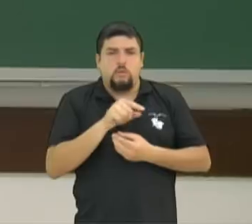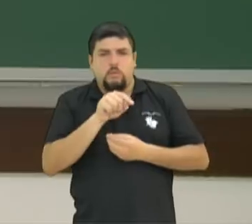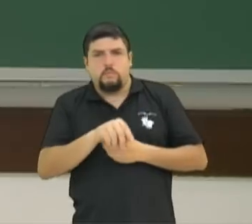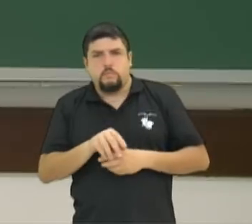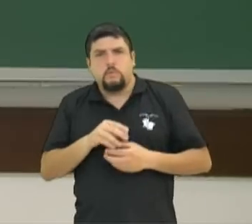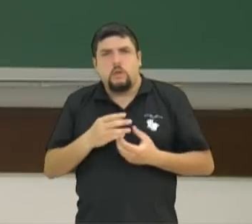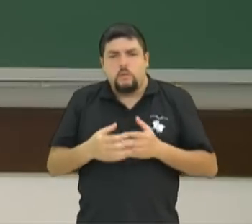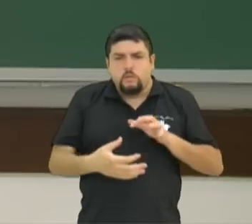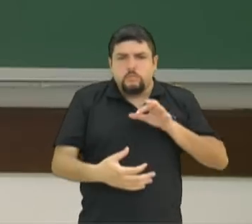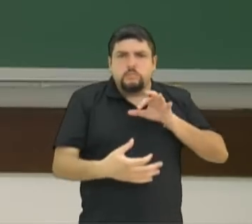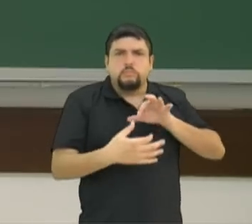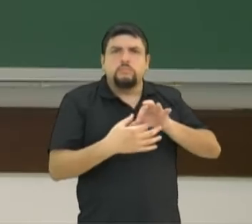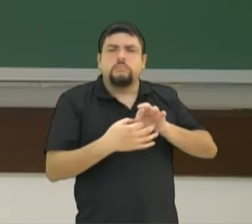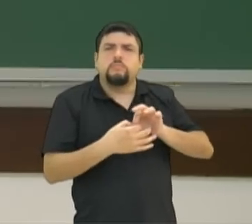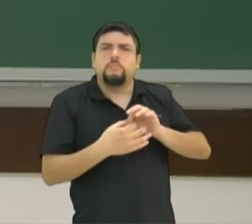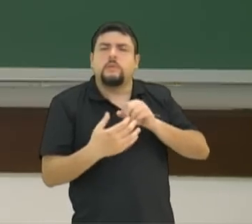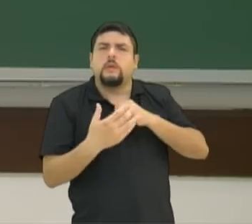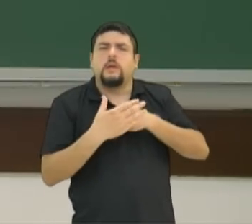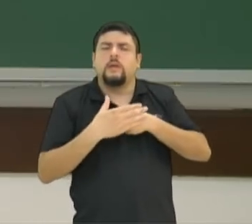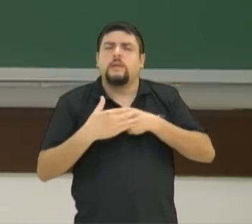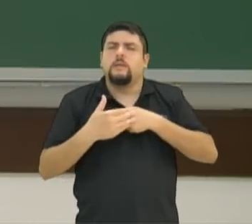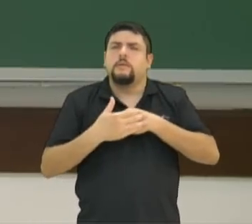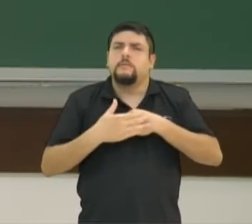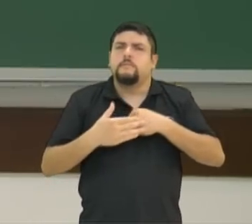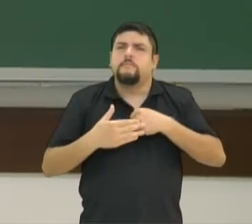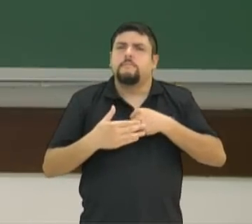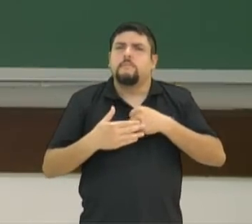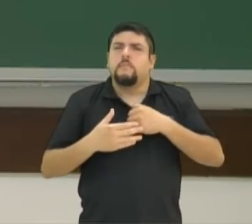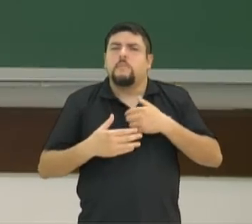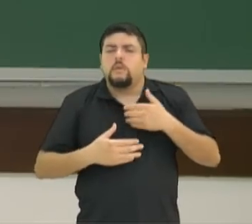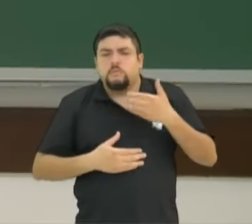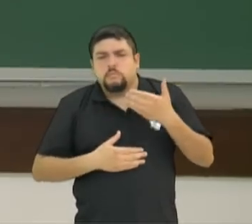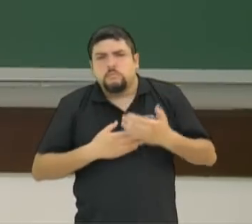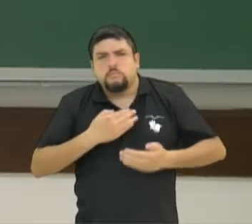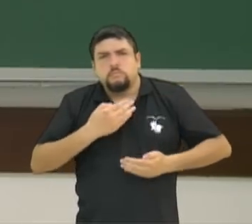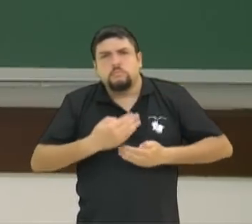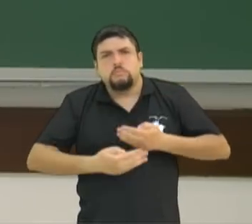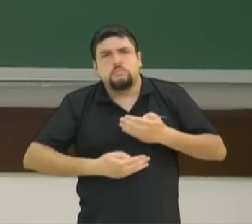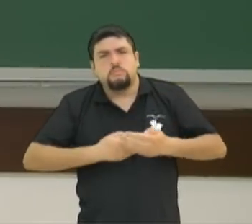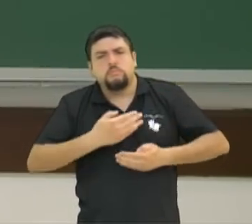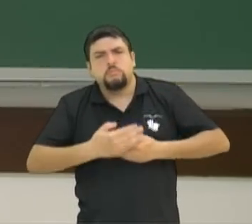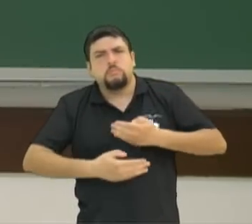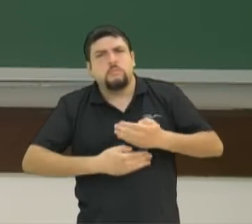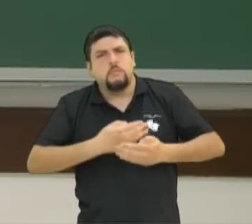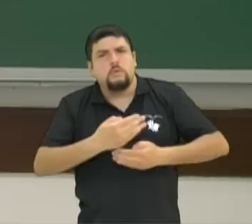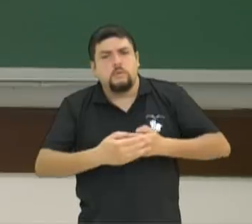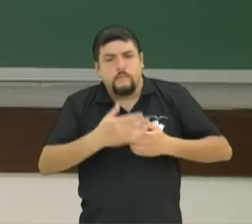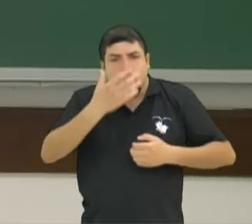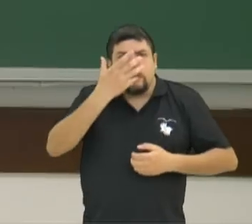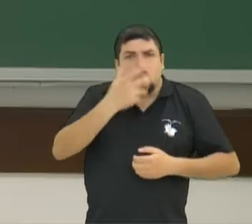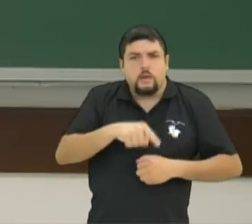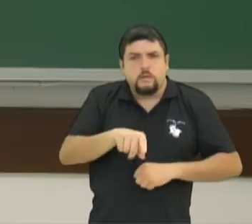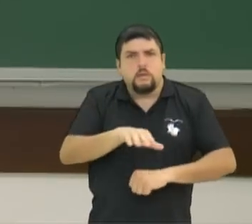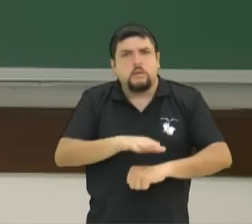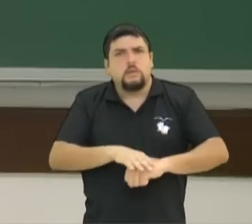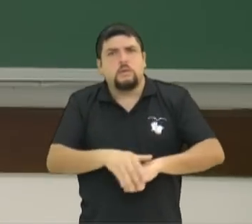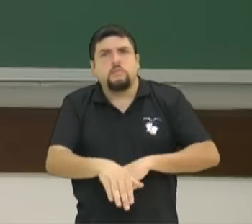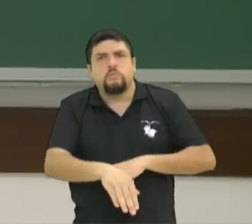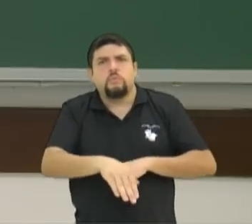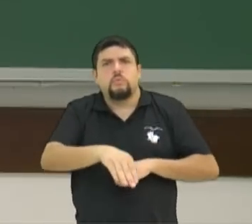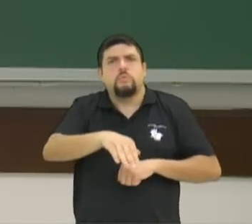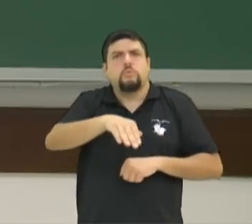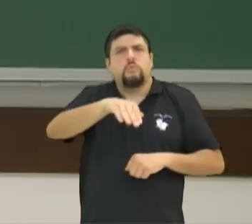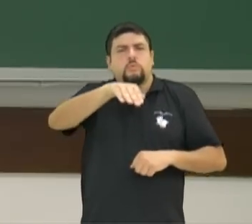criança branca e esse vínculo ele vai ultrapassar a fase da amamentação propriamente dito, né? Afinal de